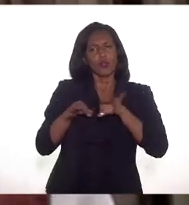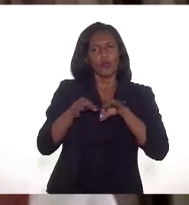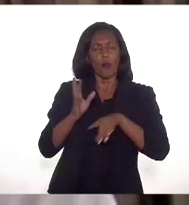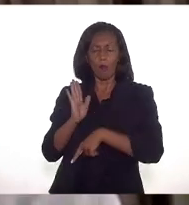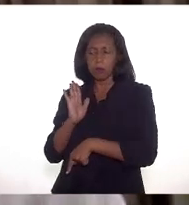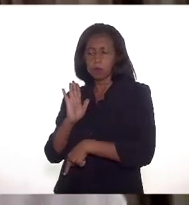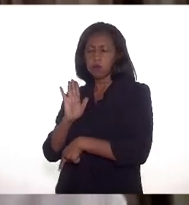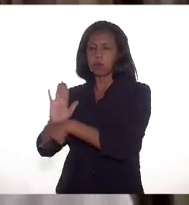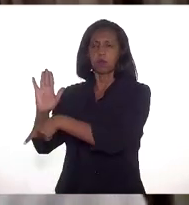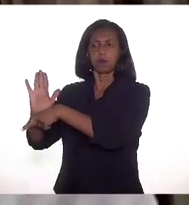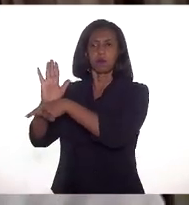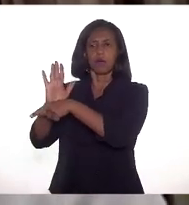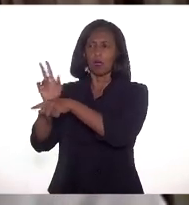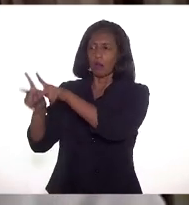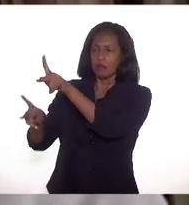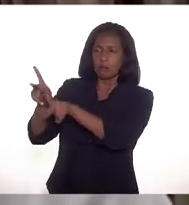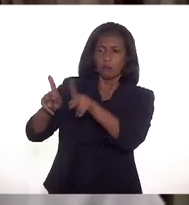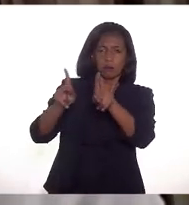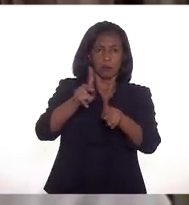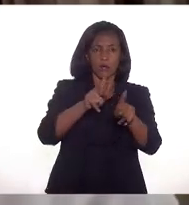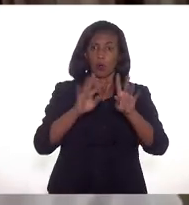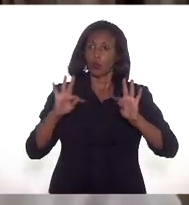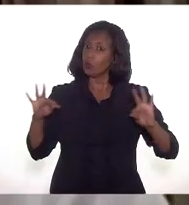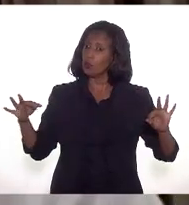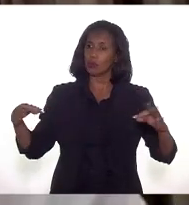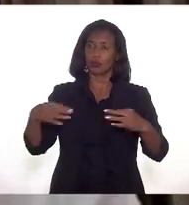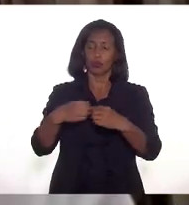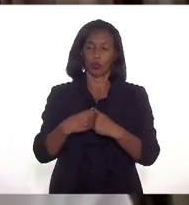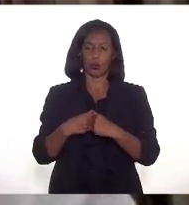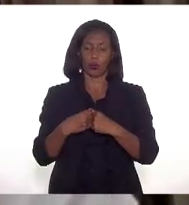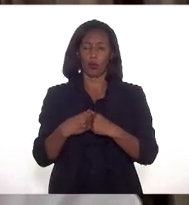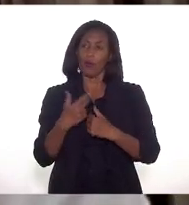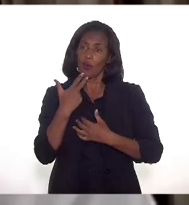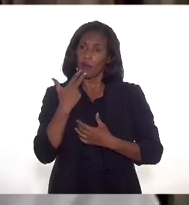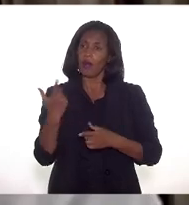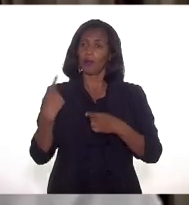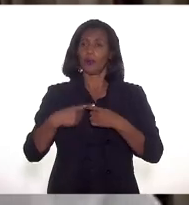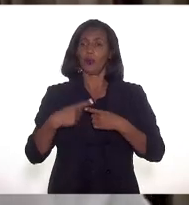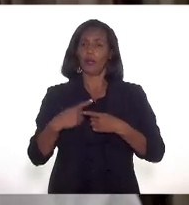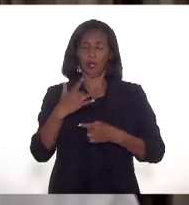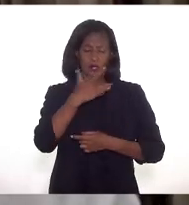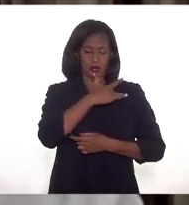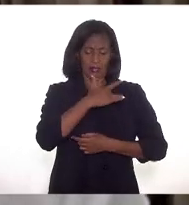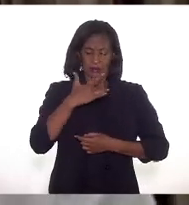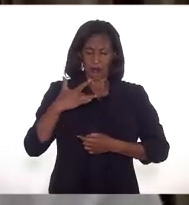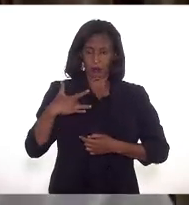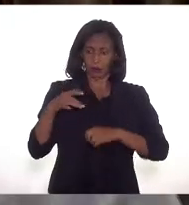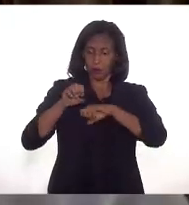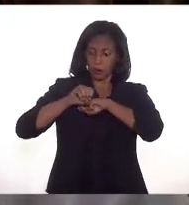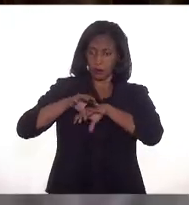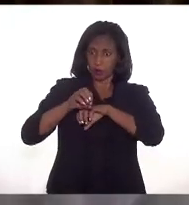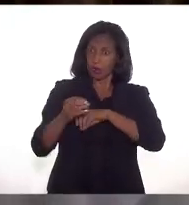a população como um todo. Digo isso porque a saúde e a educação elas estão dentro do enfrentamento à